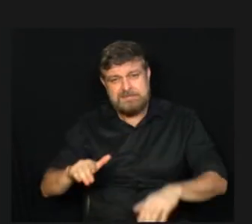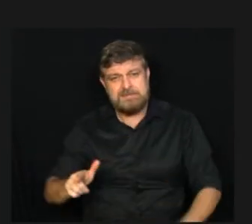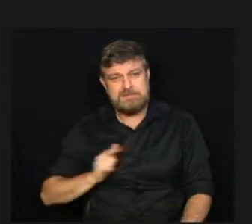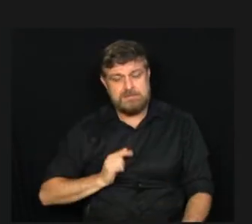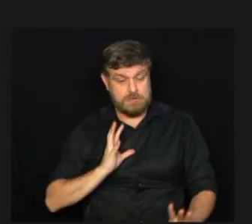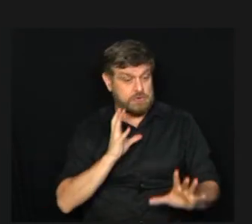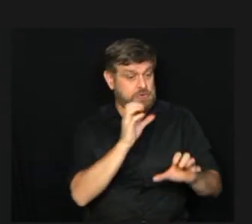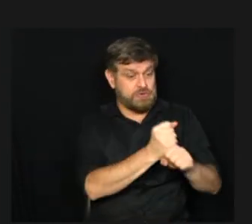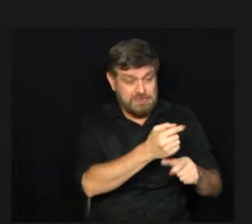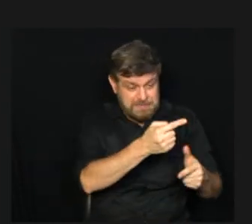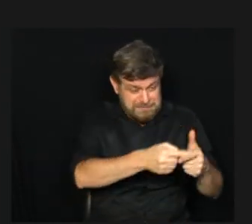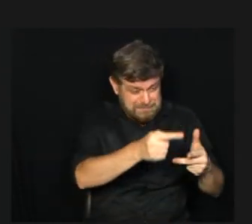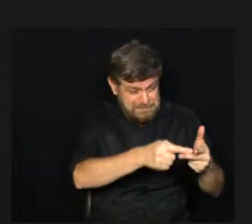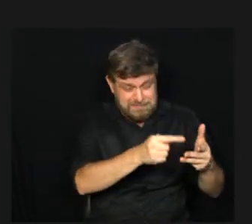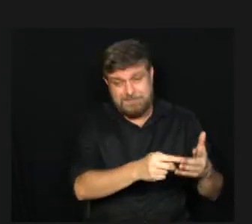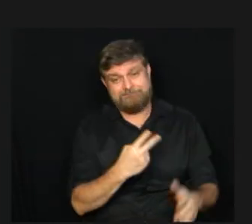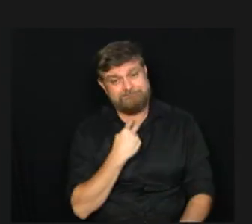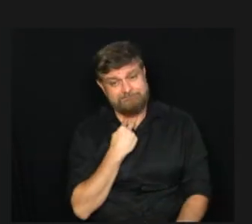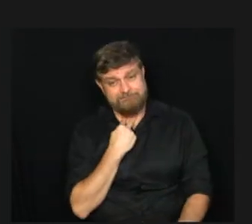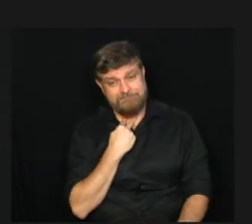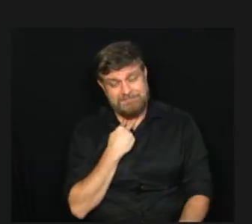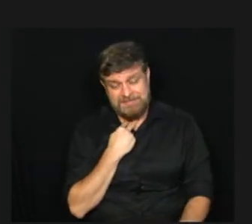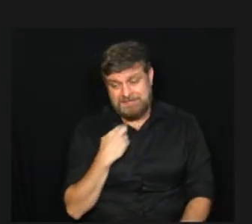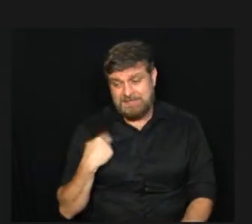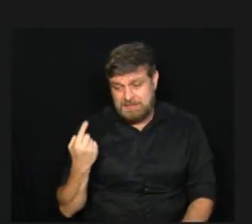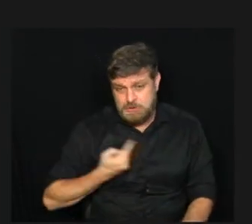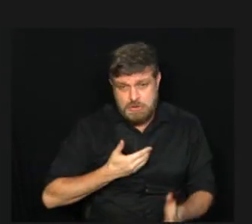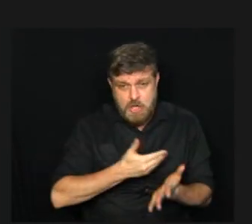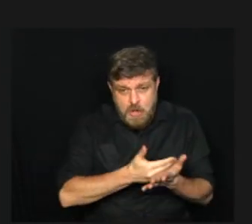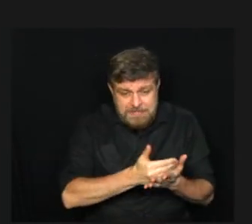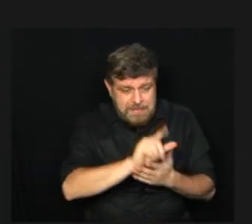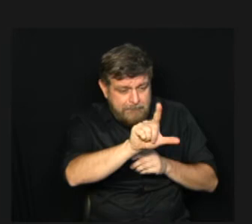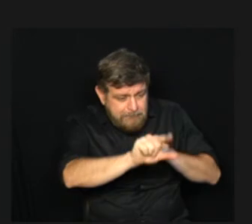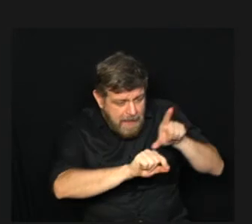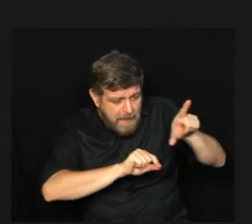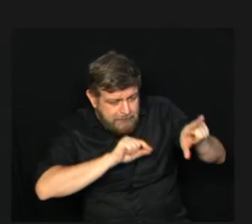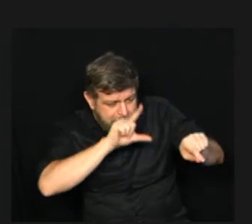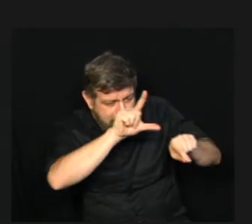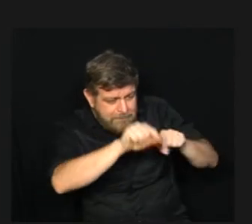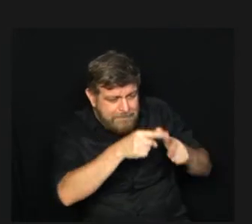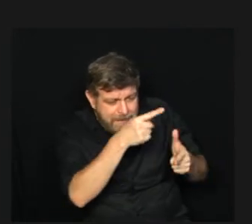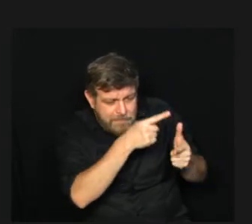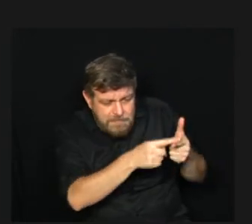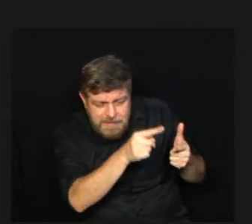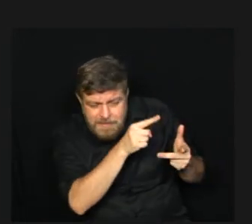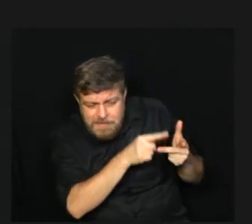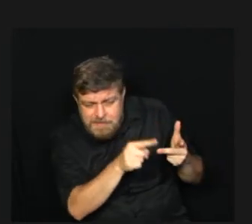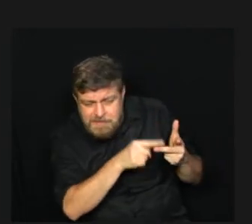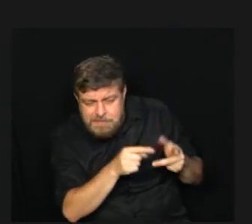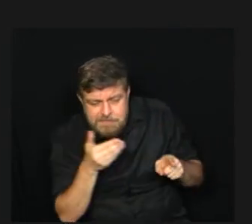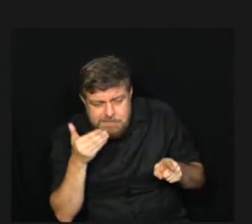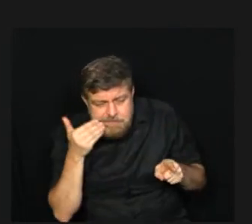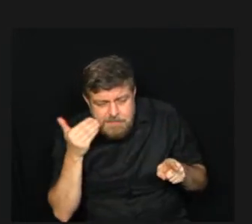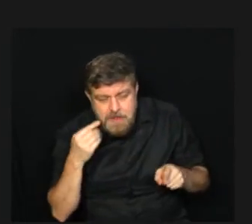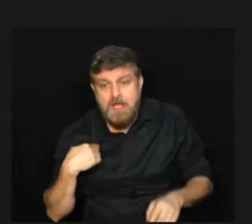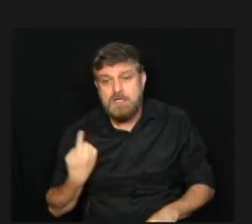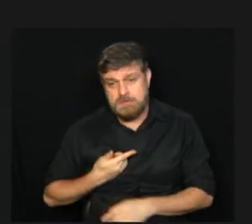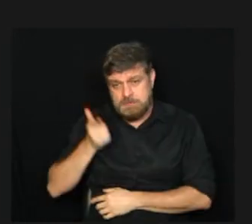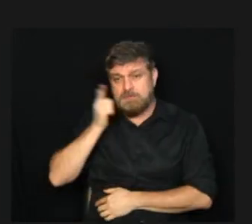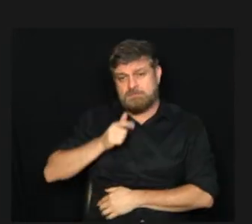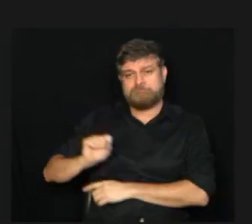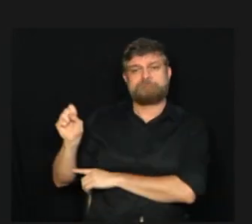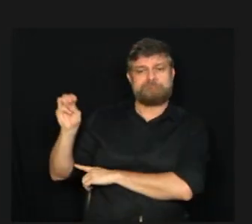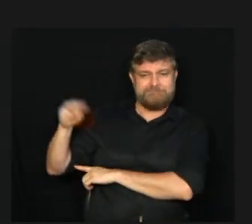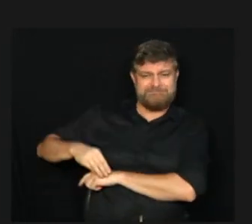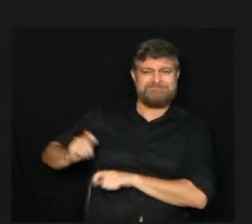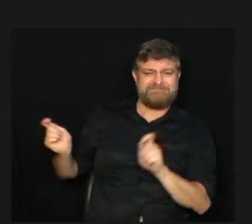todos os problemas da cidade, mas se a gente começar a pegar com prioridade, entendeu, alguns temas, a gente consegue sim.